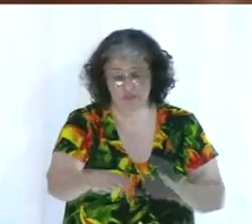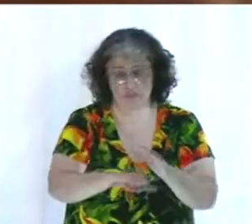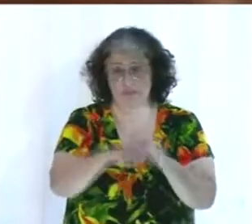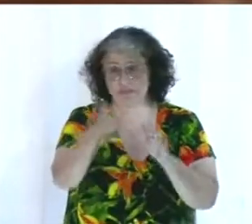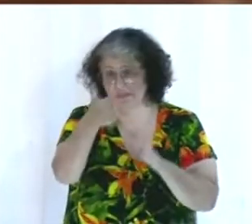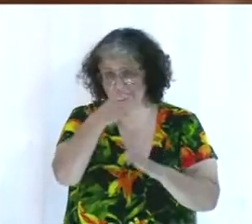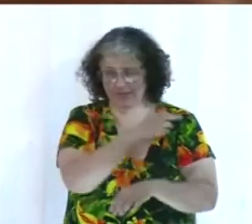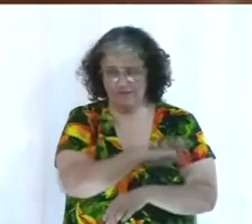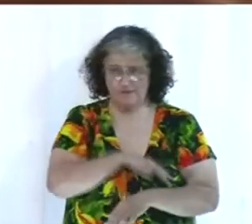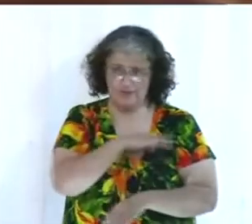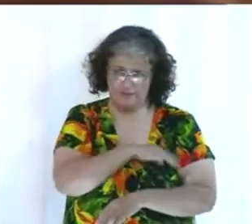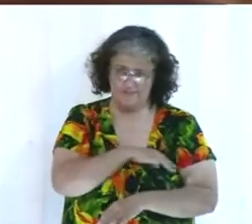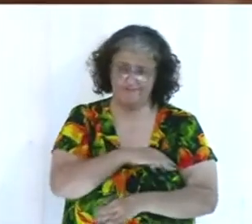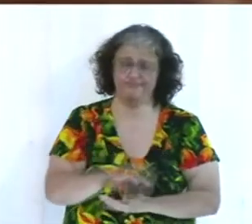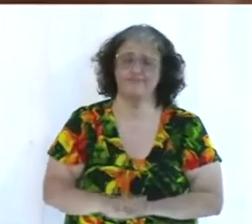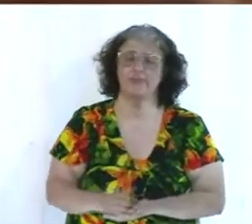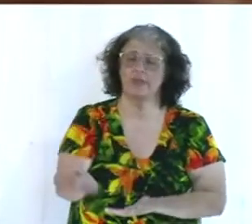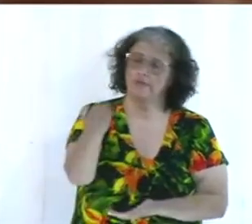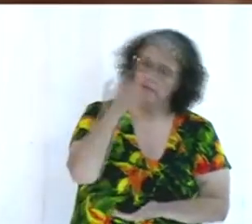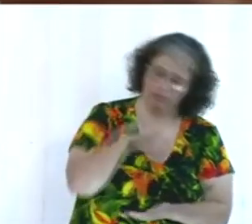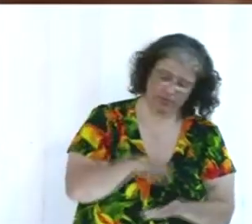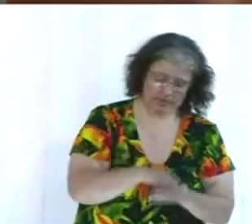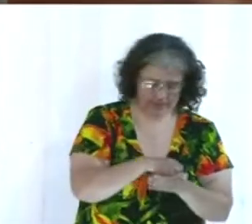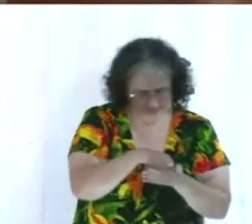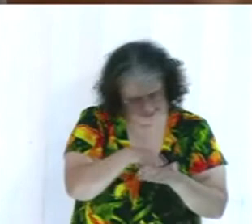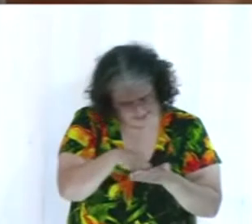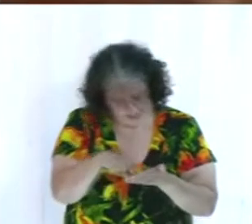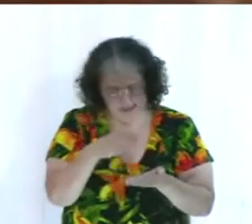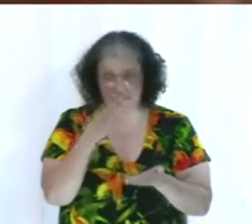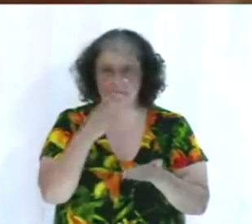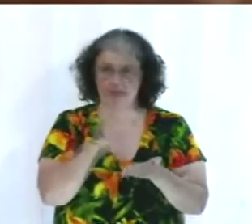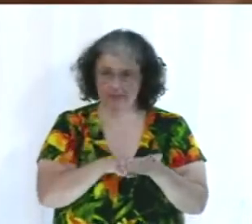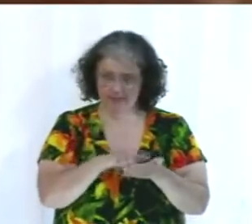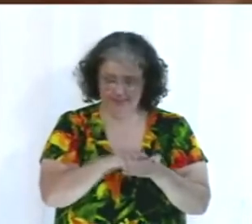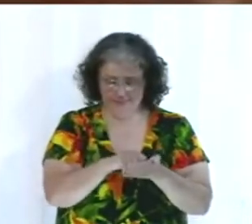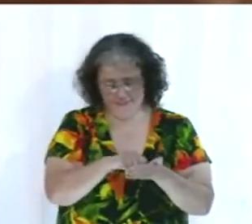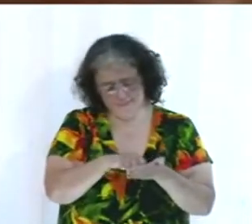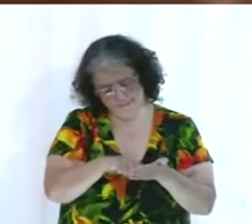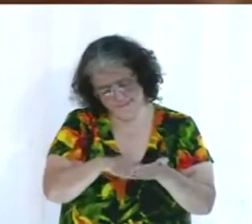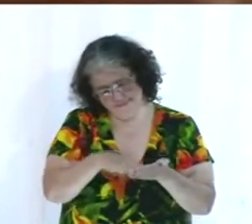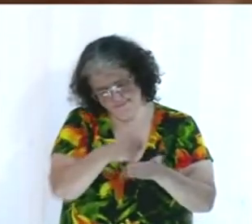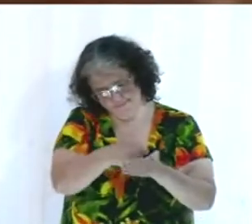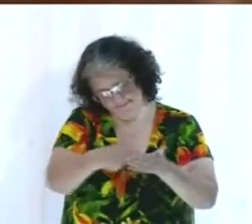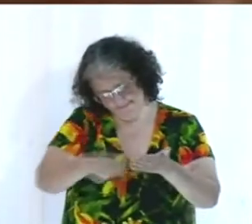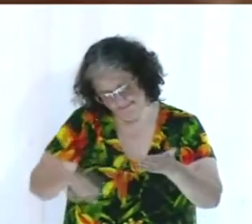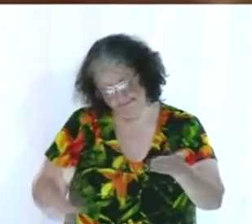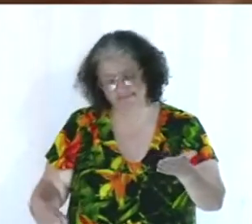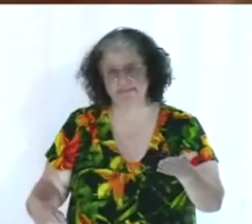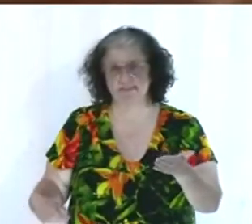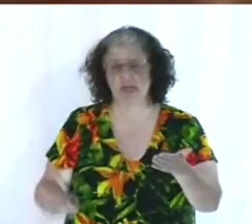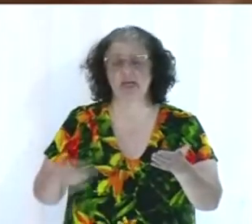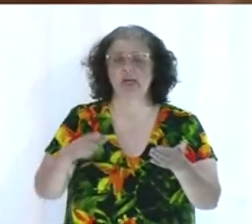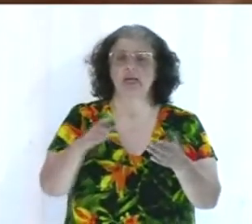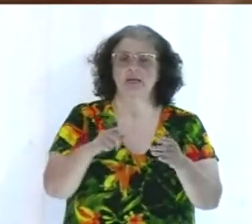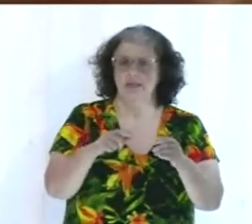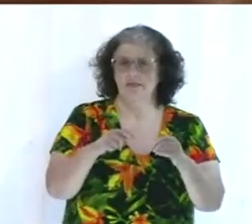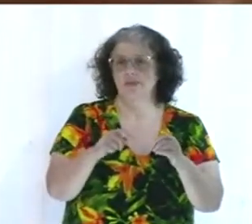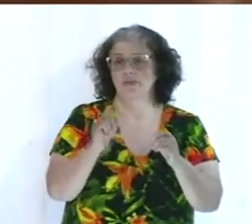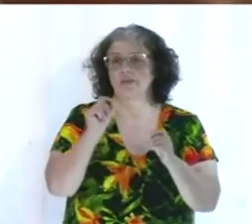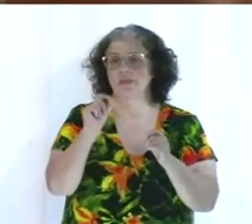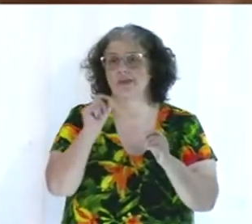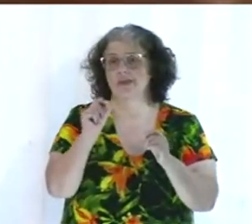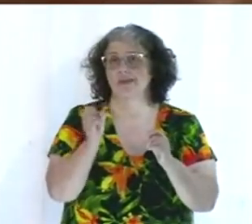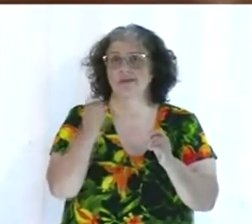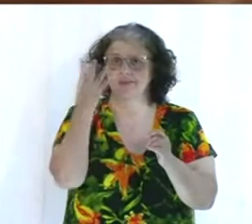missionária, Paulo escreve essa carta. Uma característica das cartas de Paulo é que depois que ele faz a sua apresentação, via